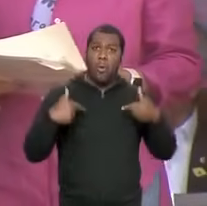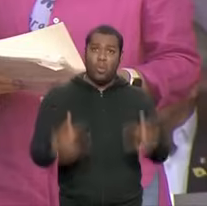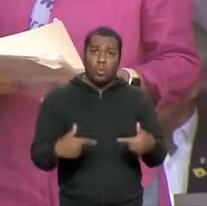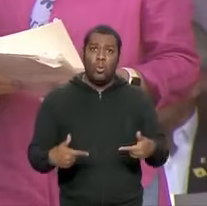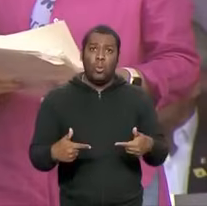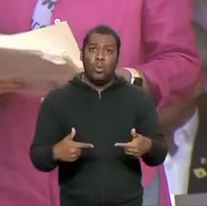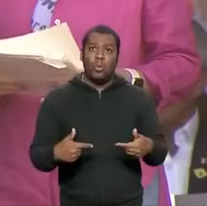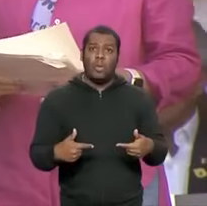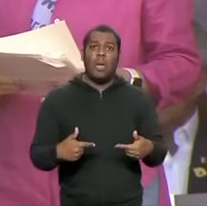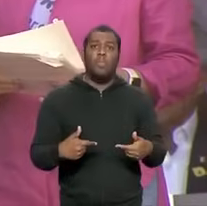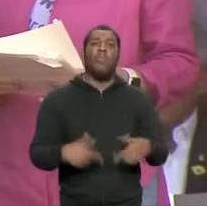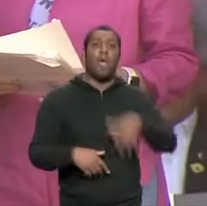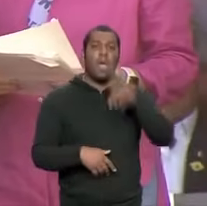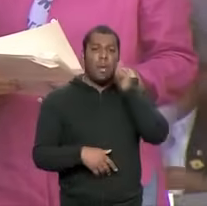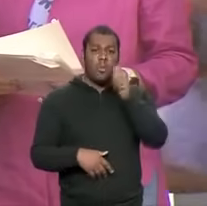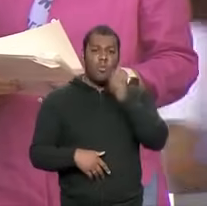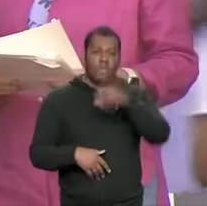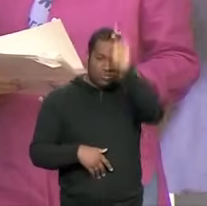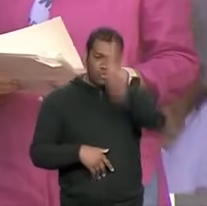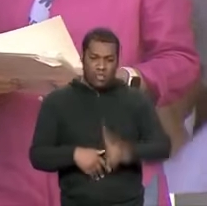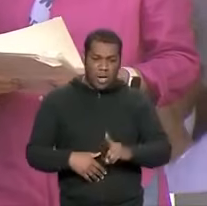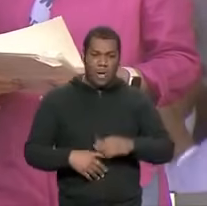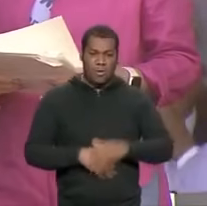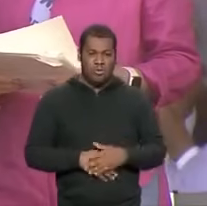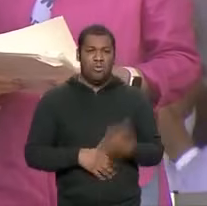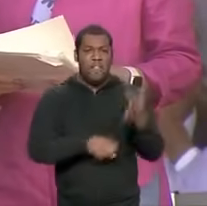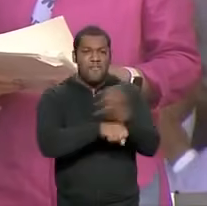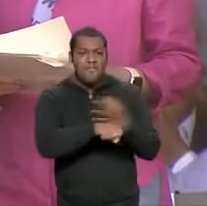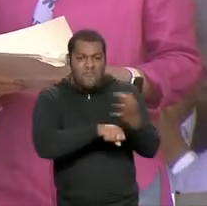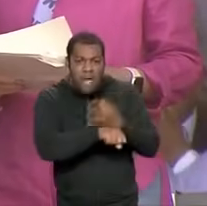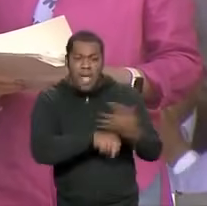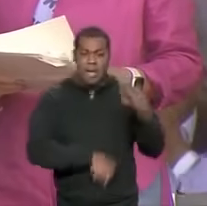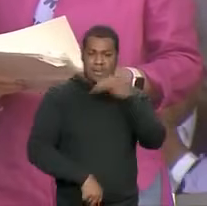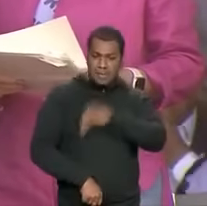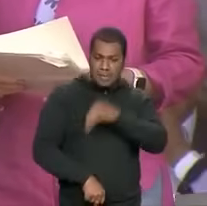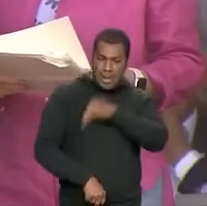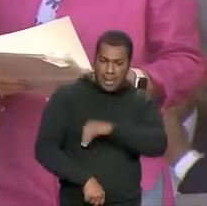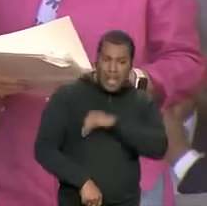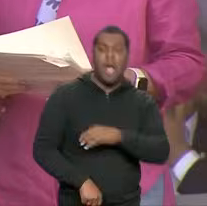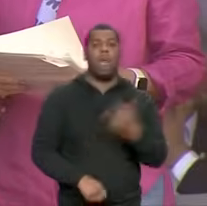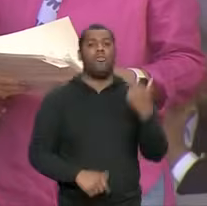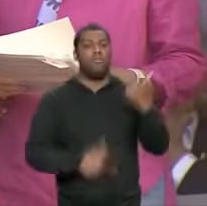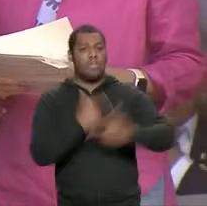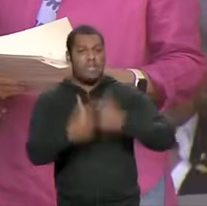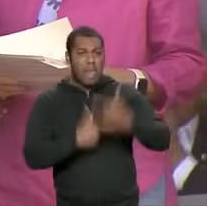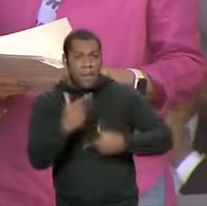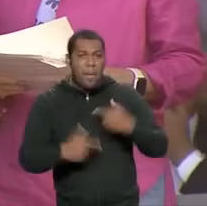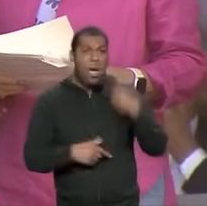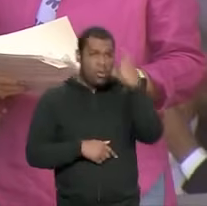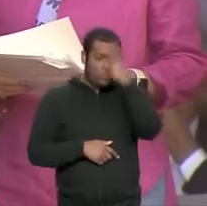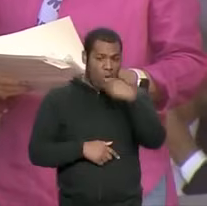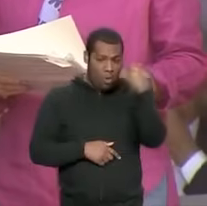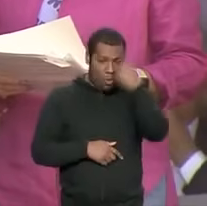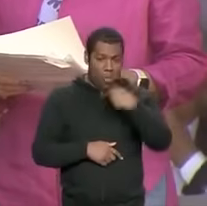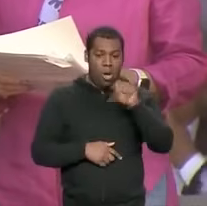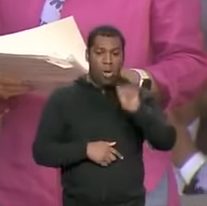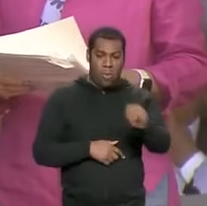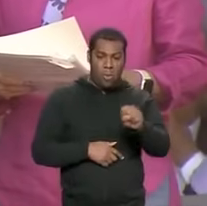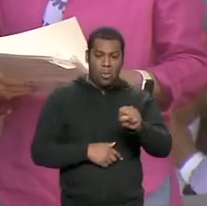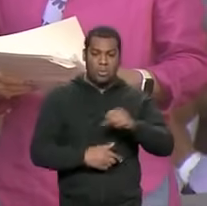carteira assinada férias jornada de trabalho de 8 horas diária